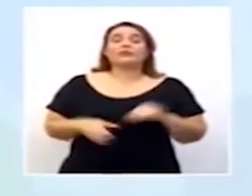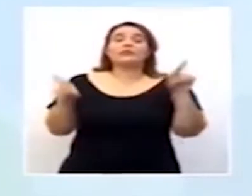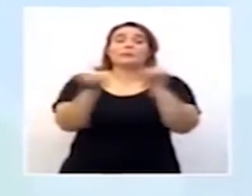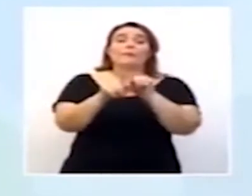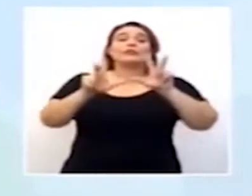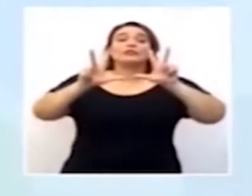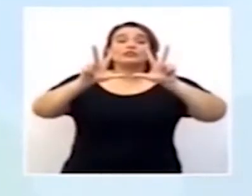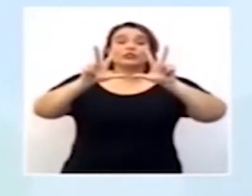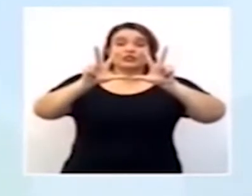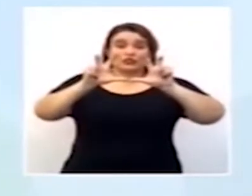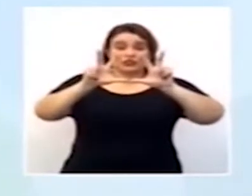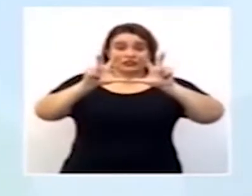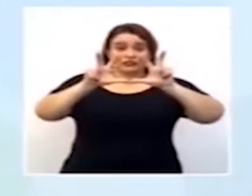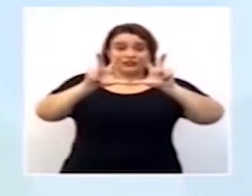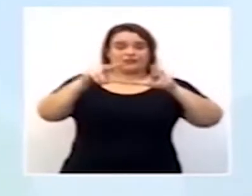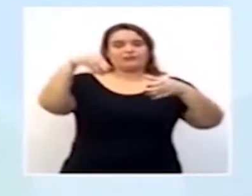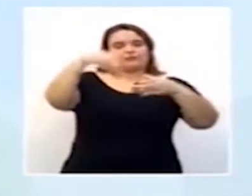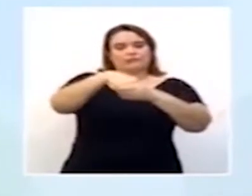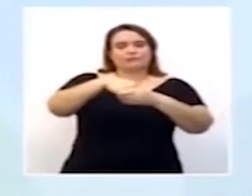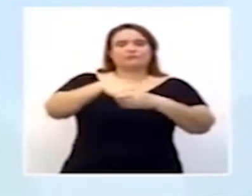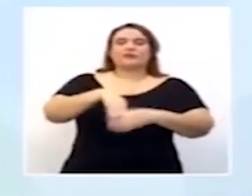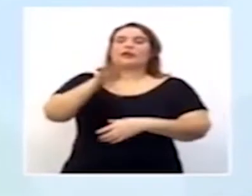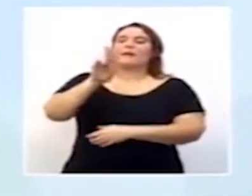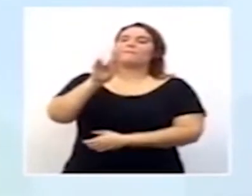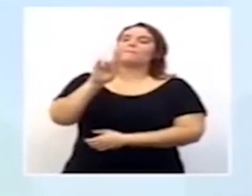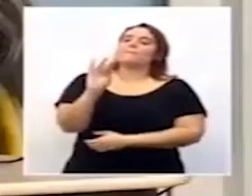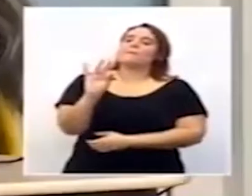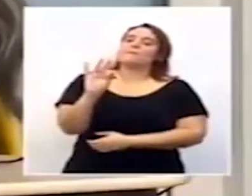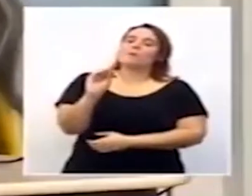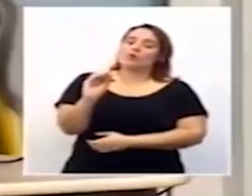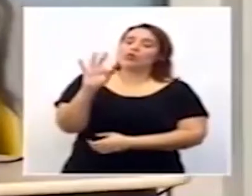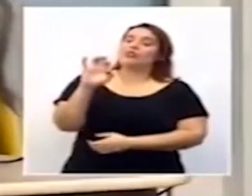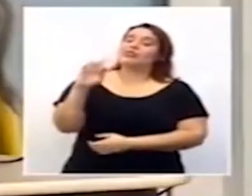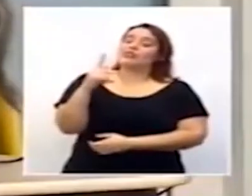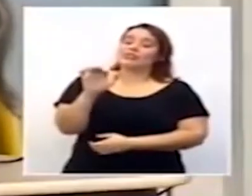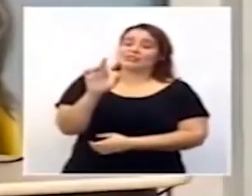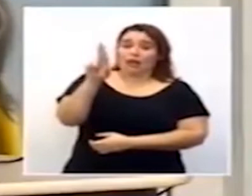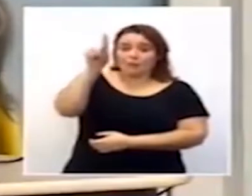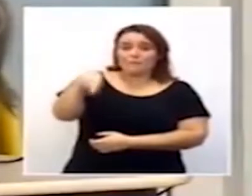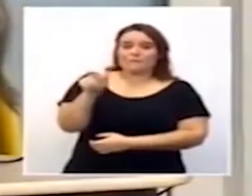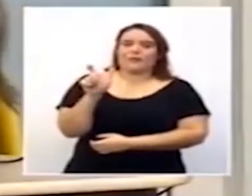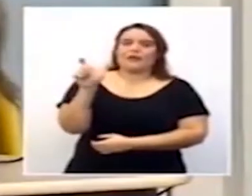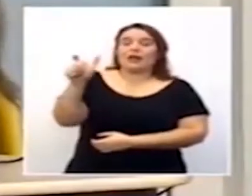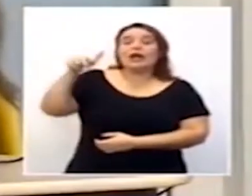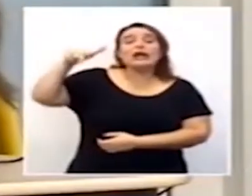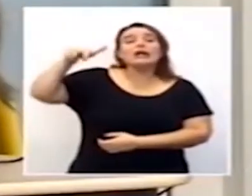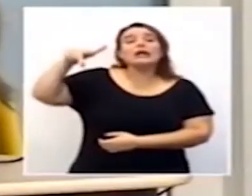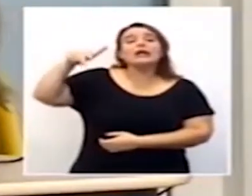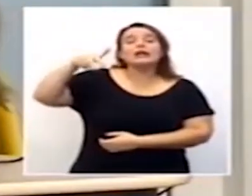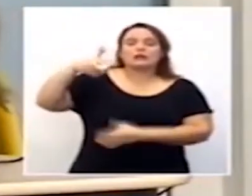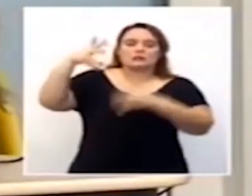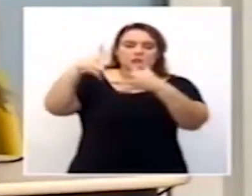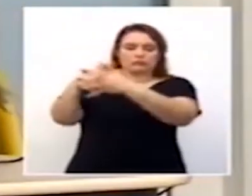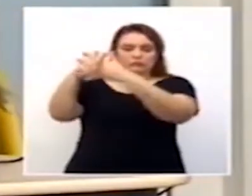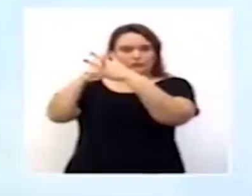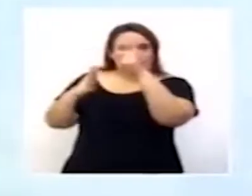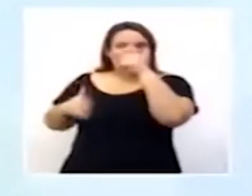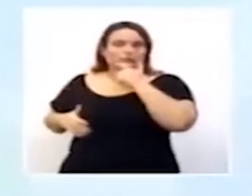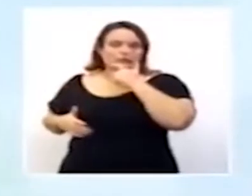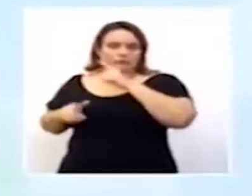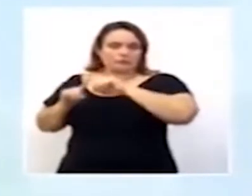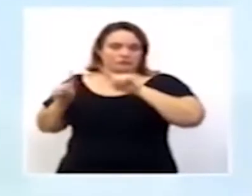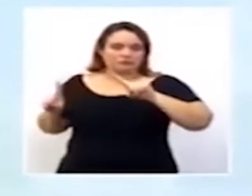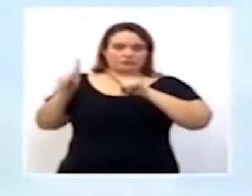gíria certo no brother no caso né que é irmão certo mas ele entra como uma gíria o caso neste caso